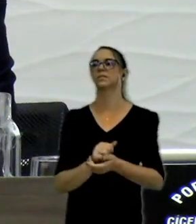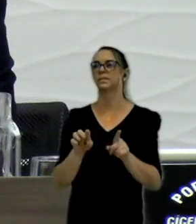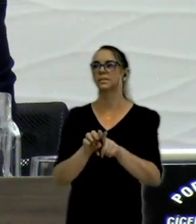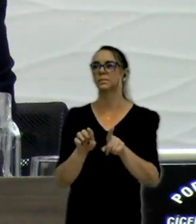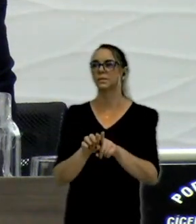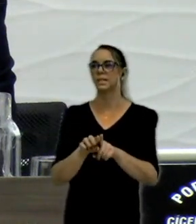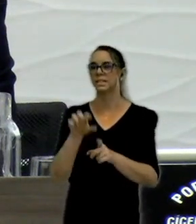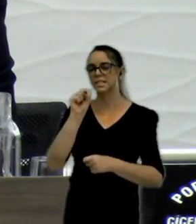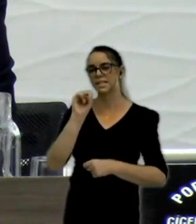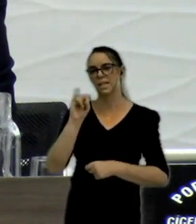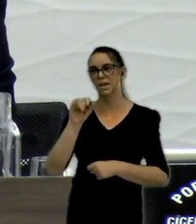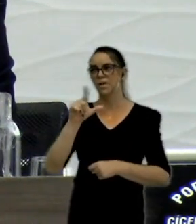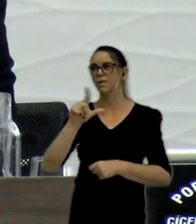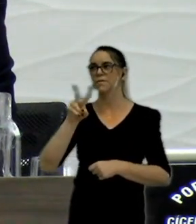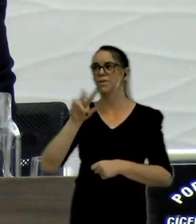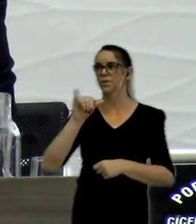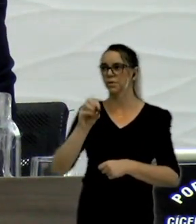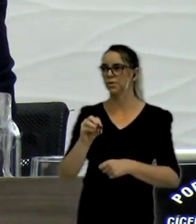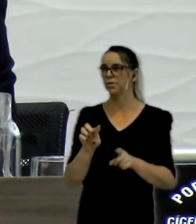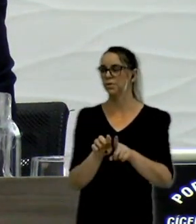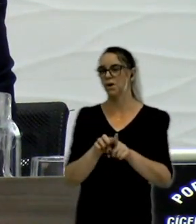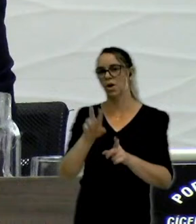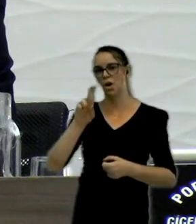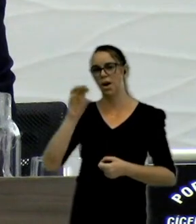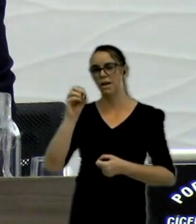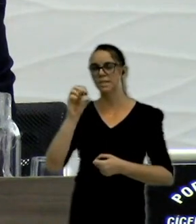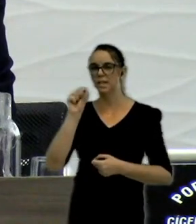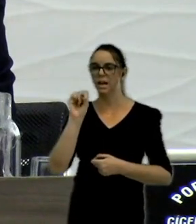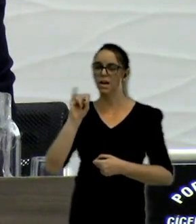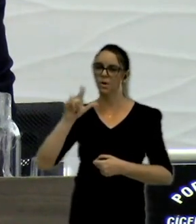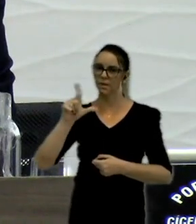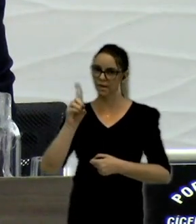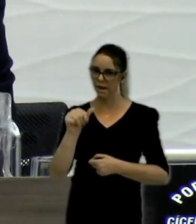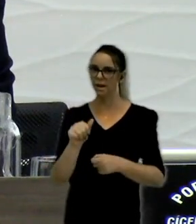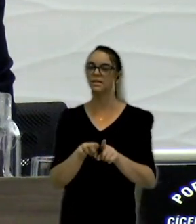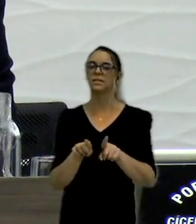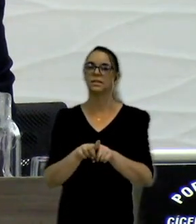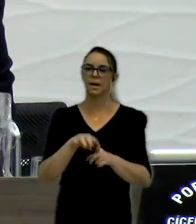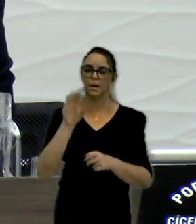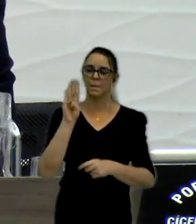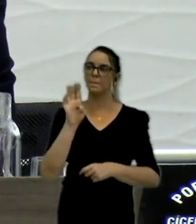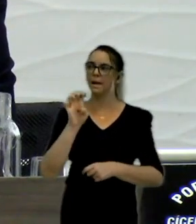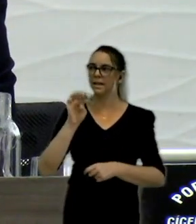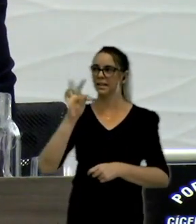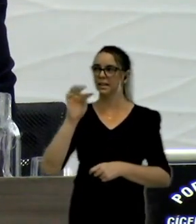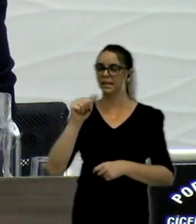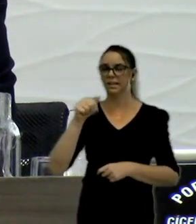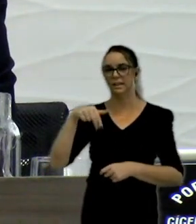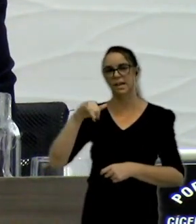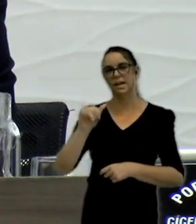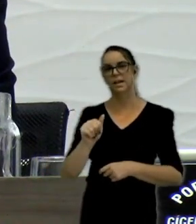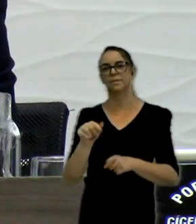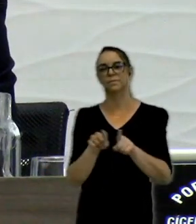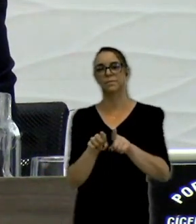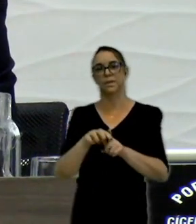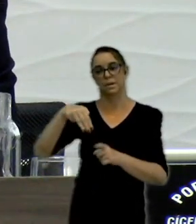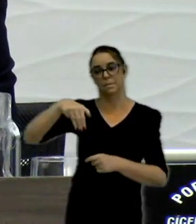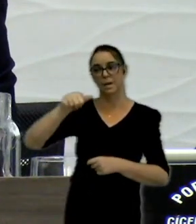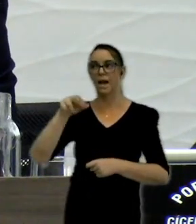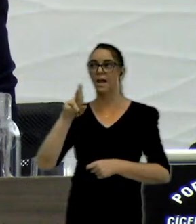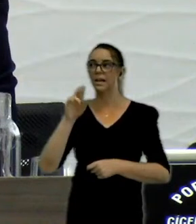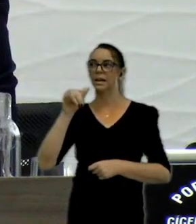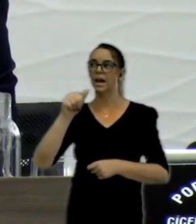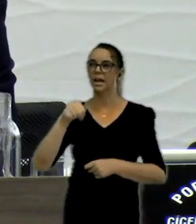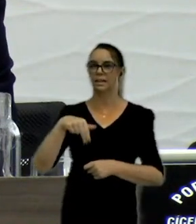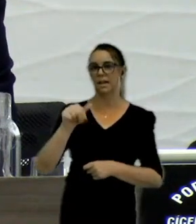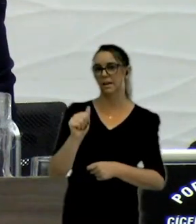A Silvio Rômulo Moraes, a Rosilda Moraes, a Betânia Pacheco Cavalcante, a Mariana Maciel, filha